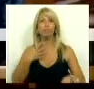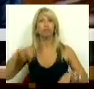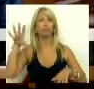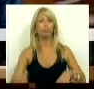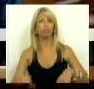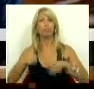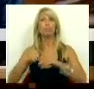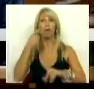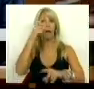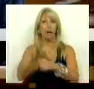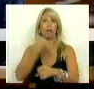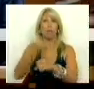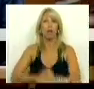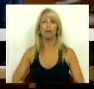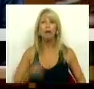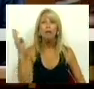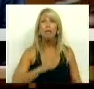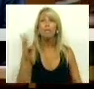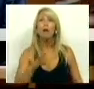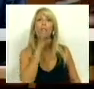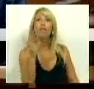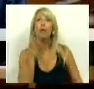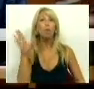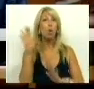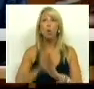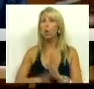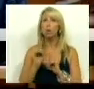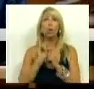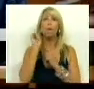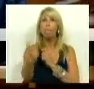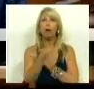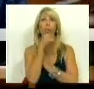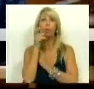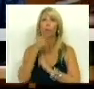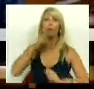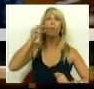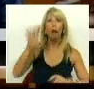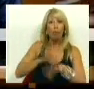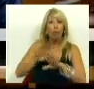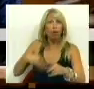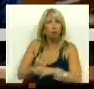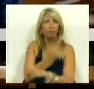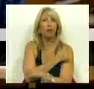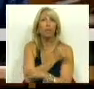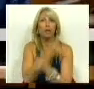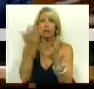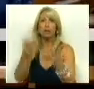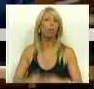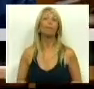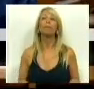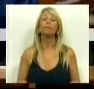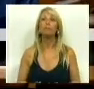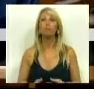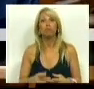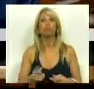trabalha, deixando milhares de famílias sem condições para pagar os seus compromissos com os bancos que derivam da habitação, que remete outras